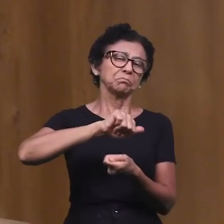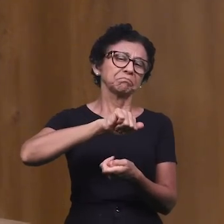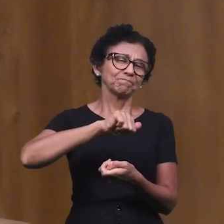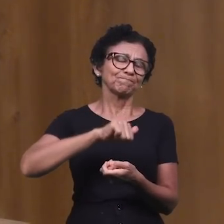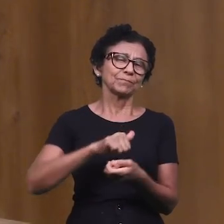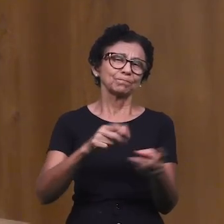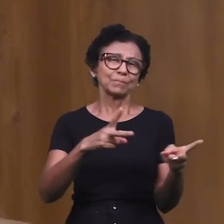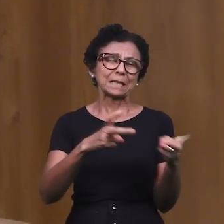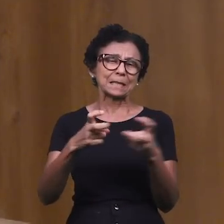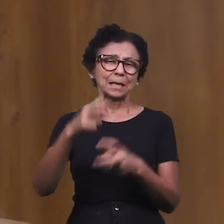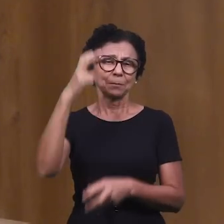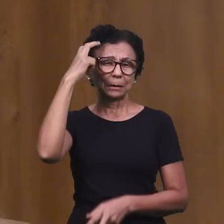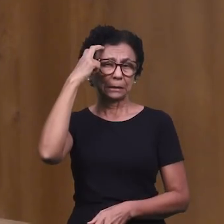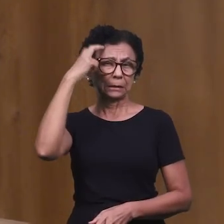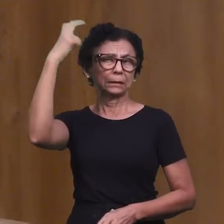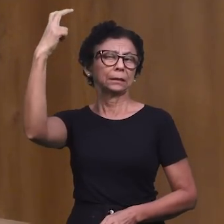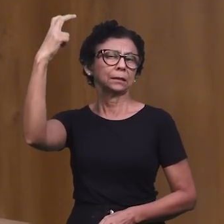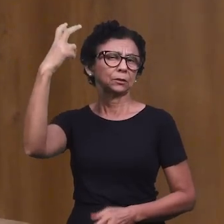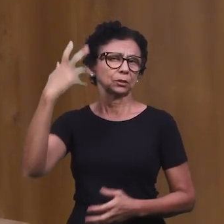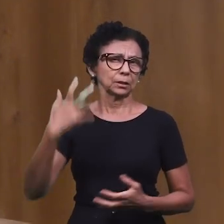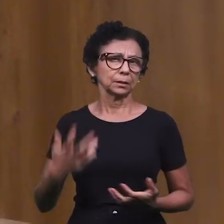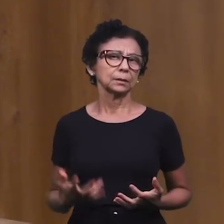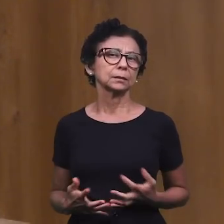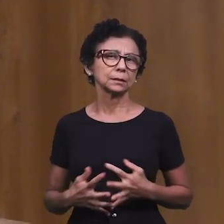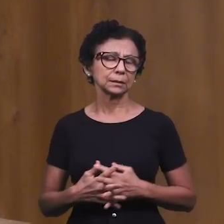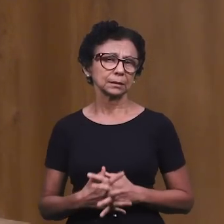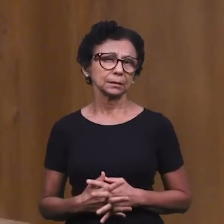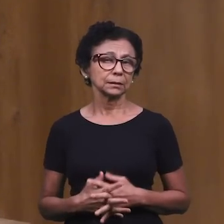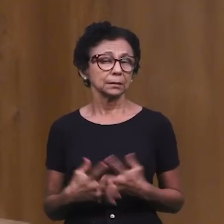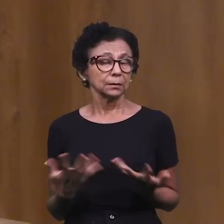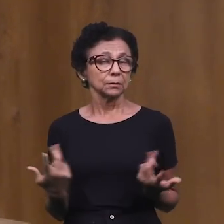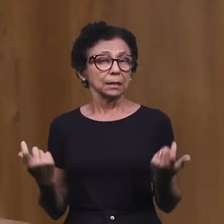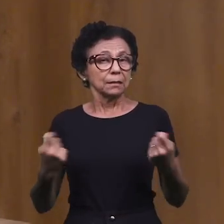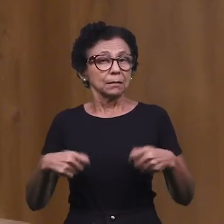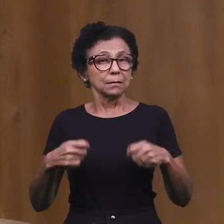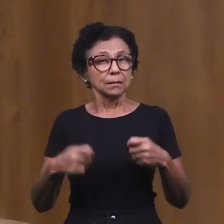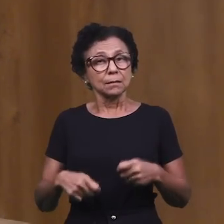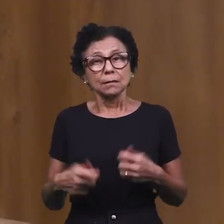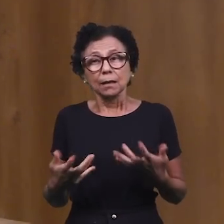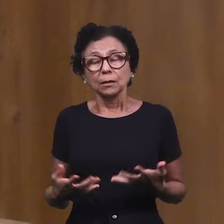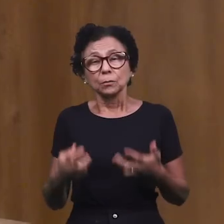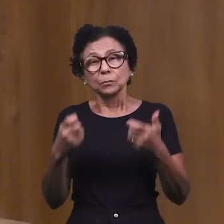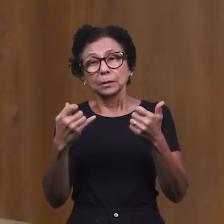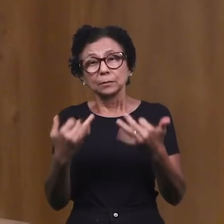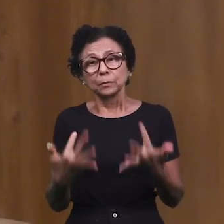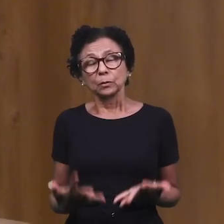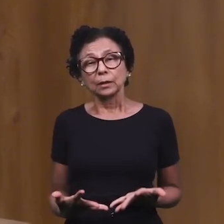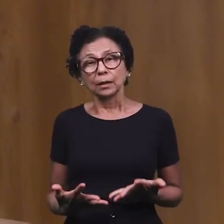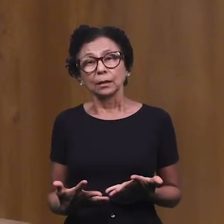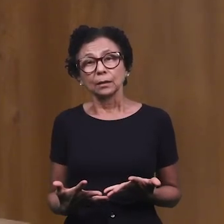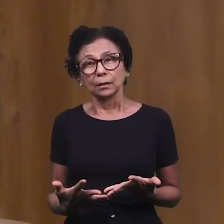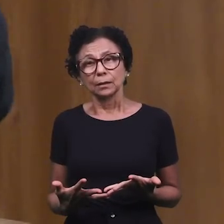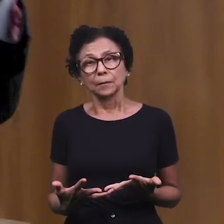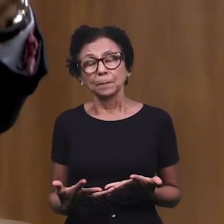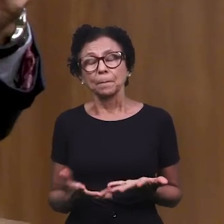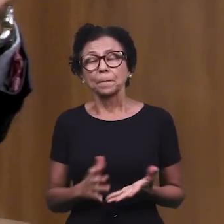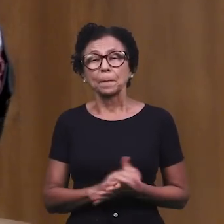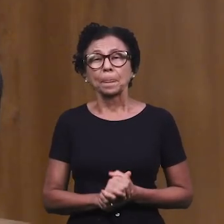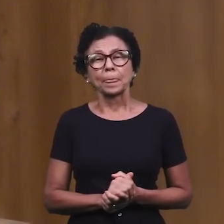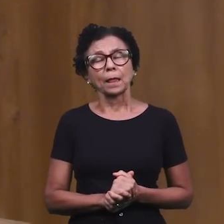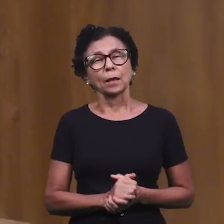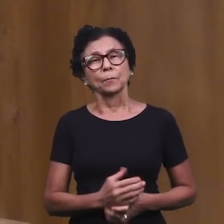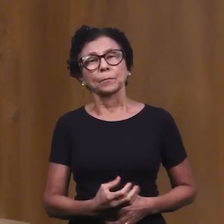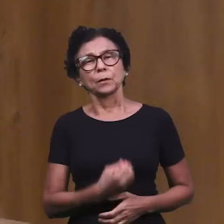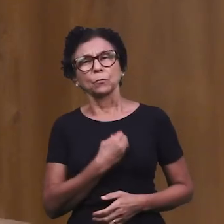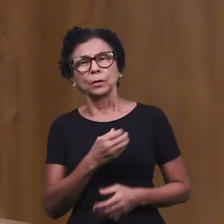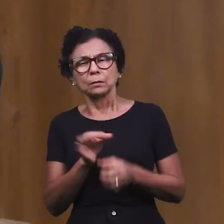para eles, causas inteligentes se fazem necessárias para explicar toda essa complexidade que existe, seja na vida, seja